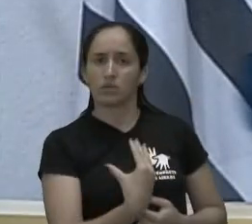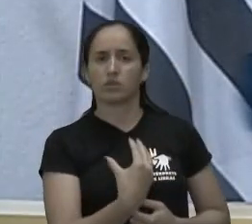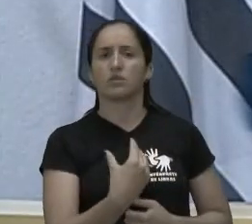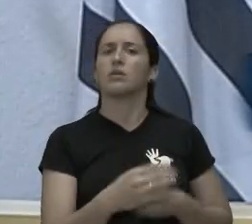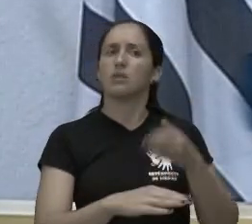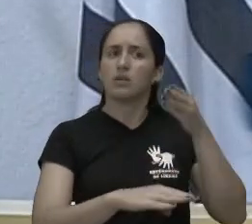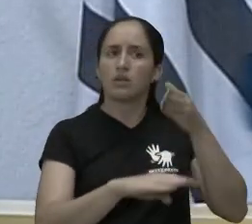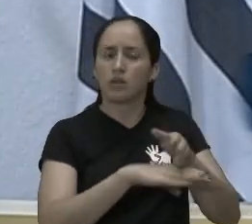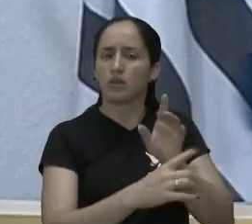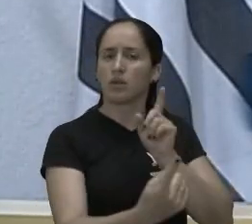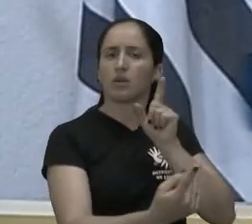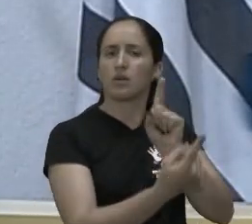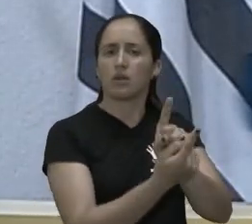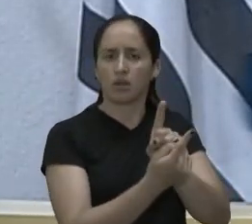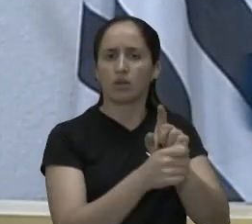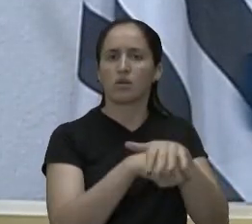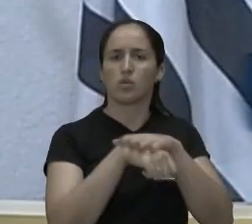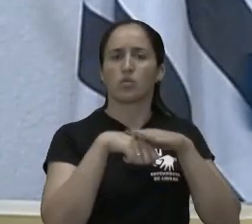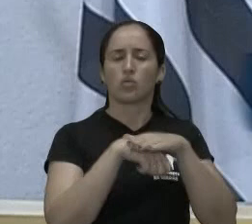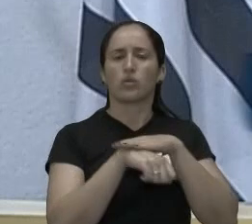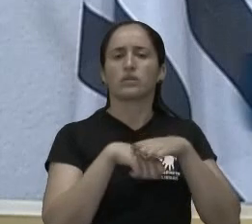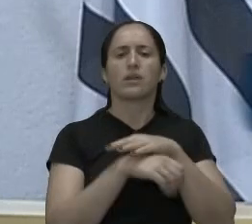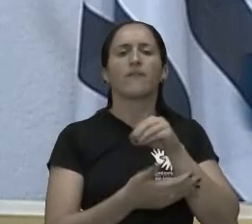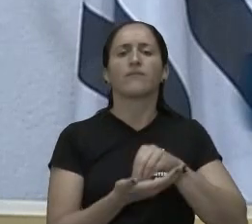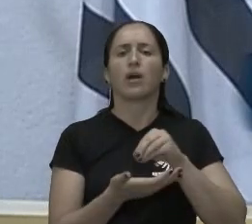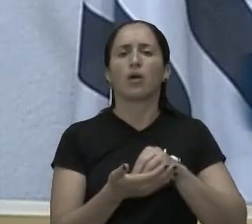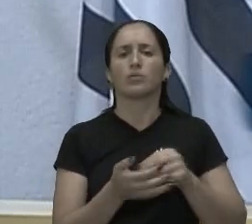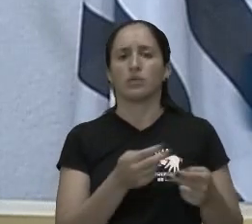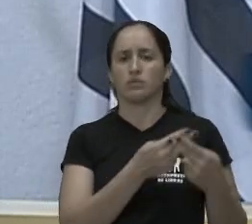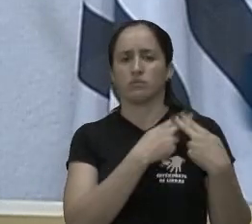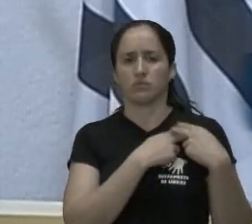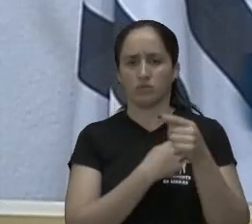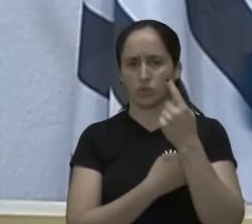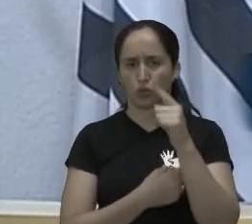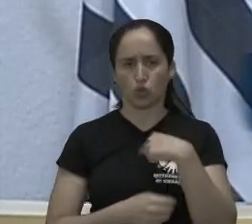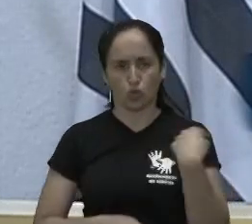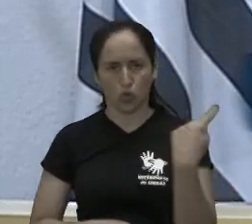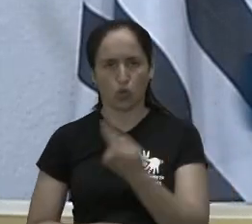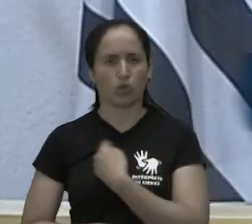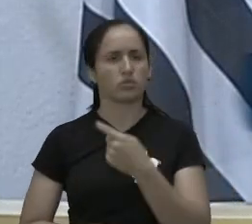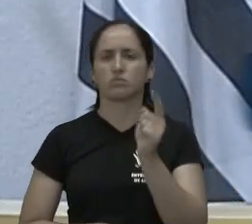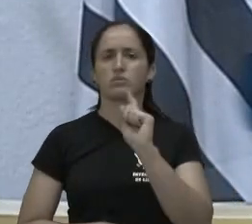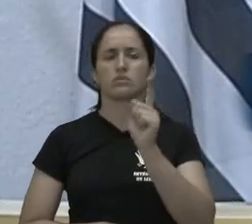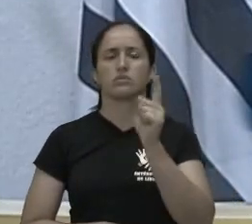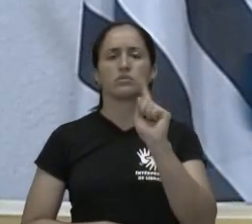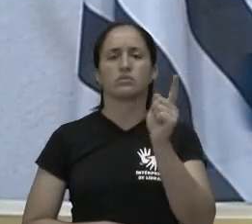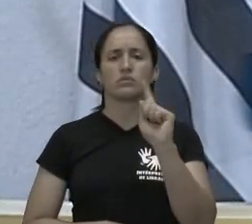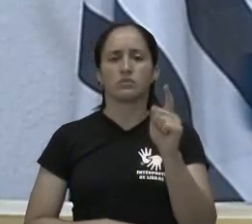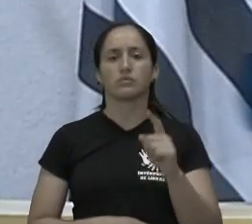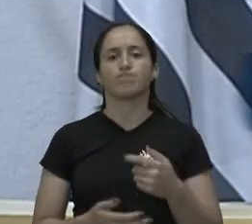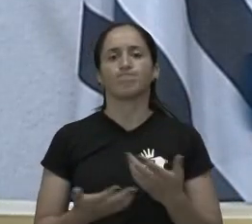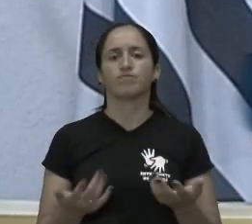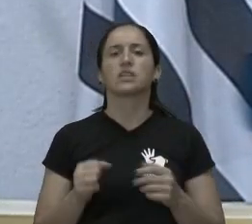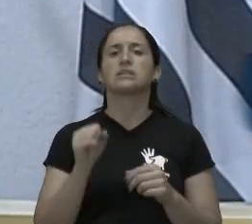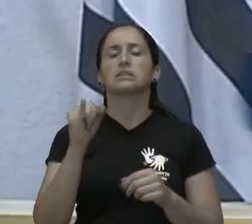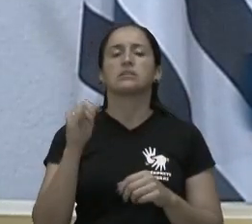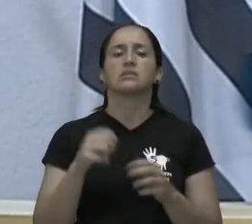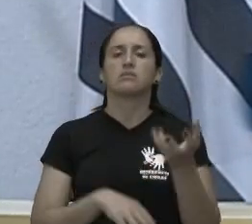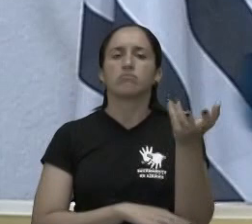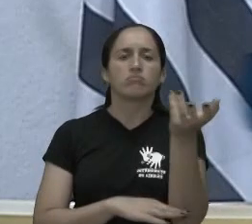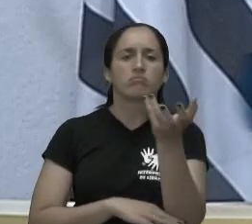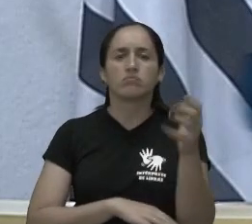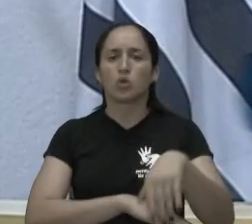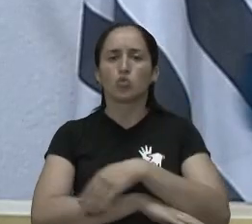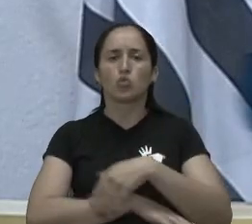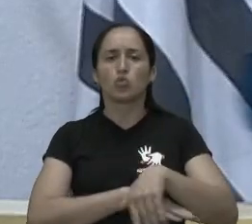que estão vindo para cá. Isso não é obrigação nossa. Se esses usuários, esses moradores de rua estão vindo de outras cidades, porque